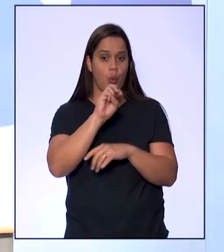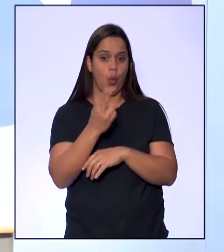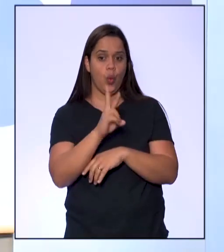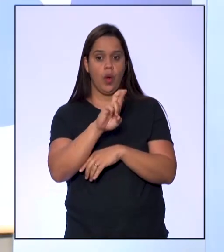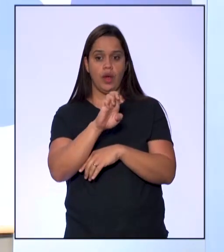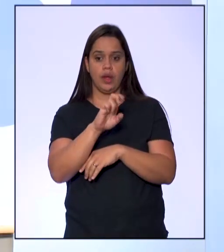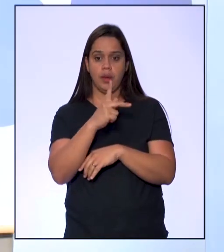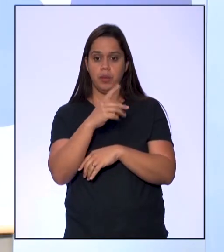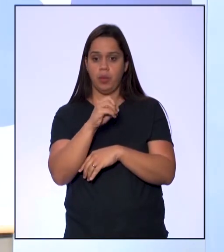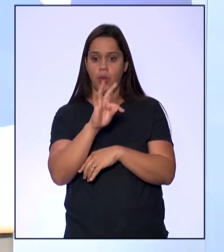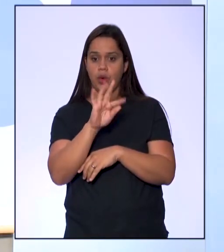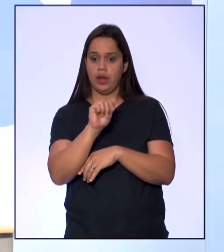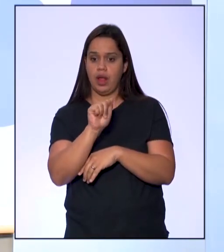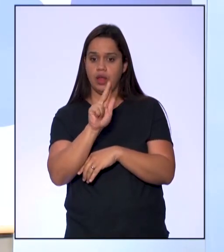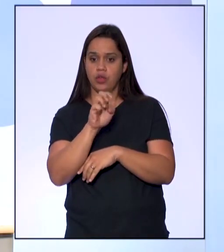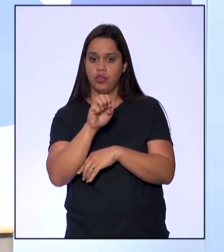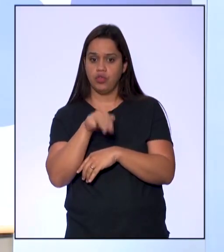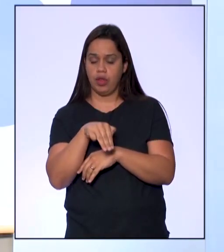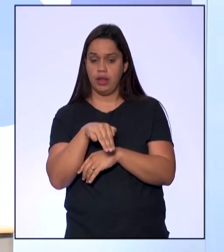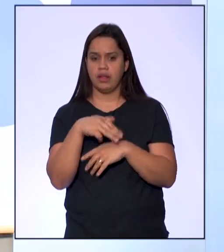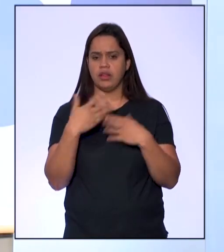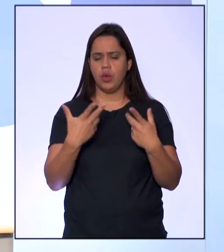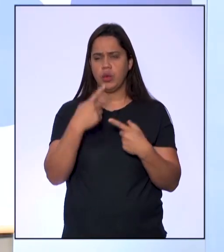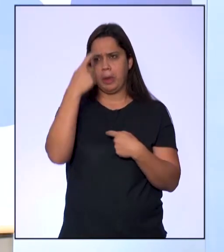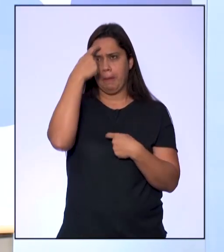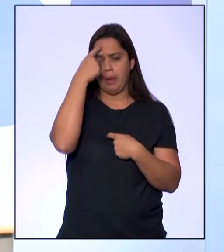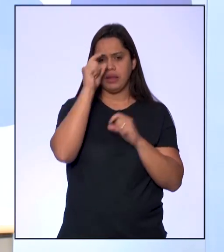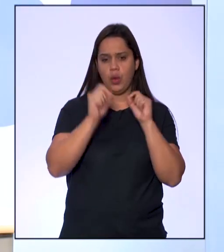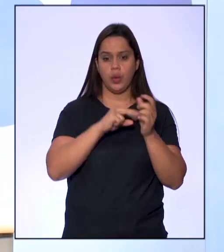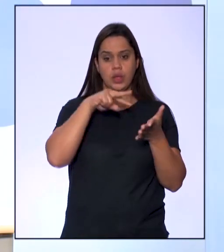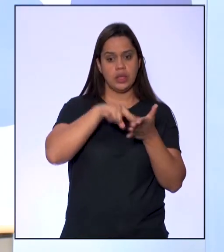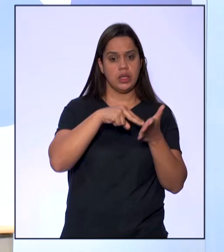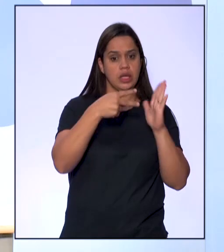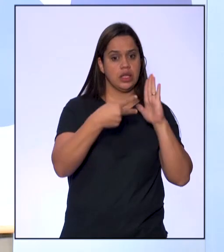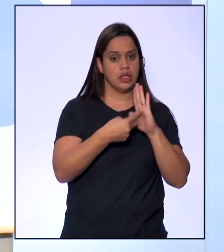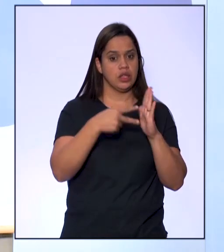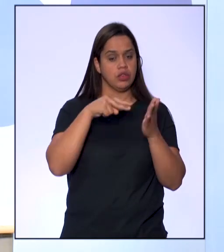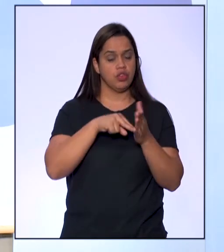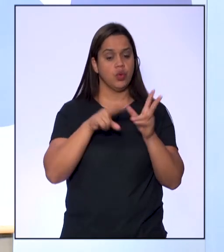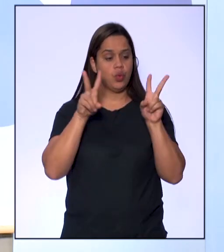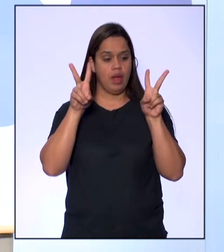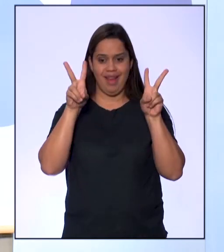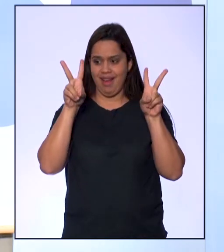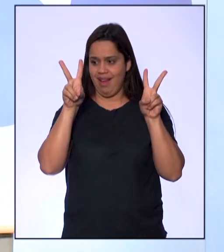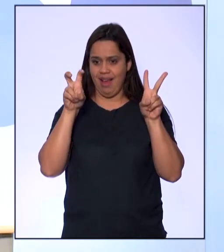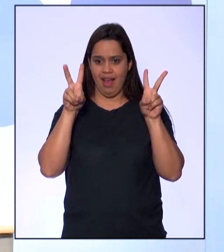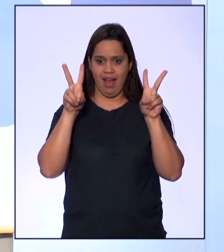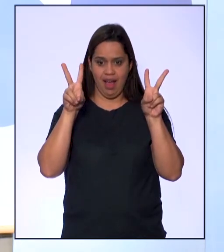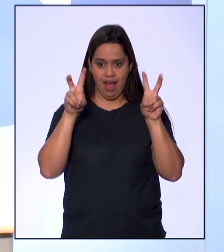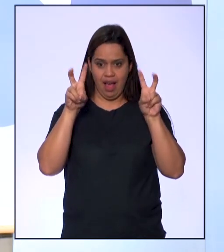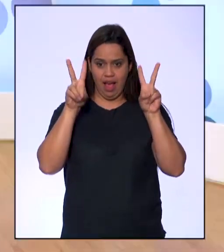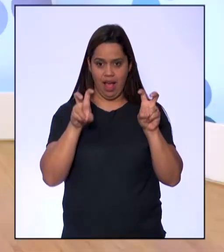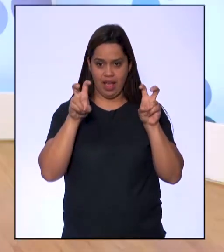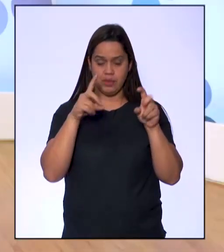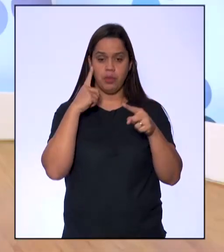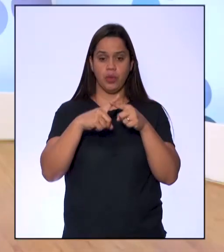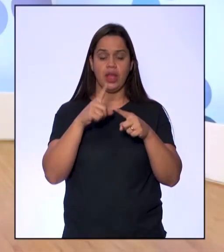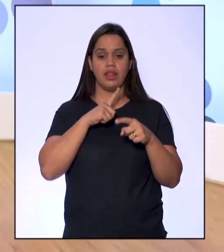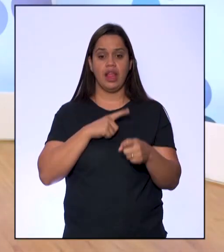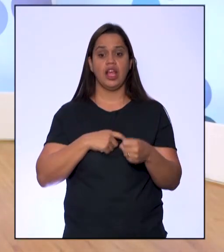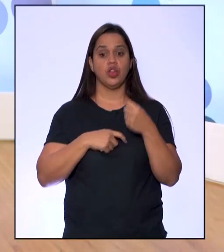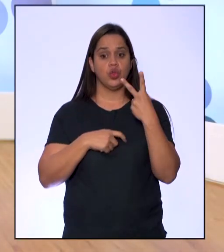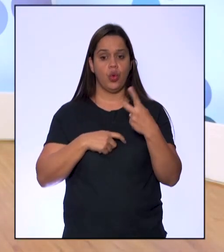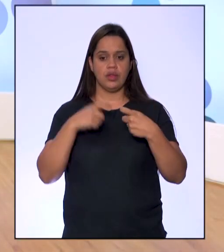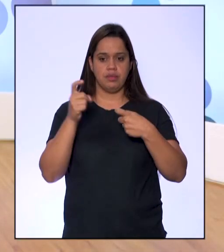tem que pensar, professora, em qual é o sentido e a função das aspas, porque são dois doutores e falando 2